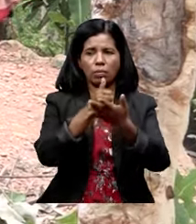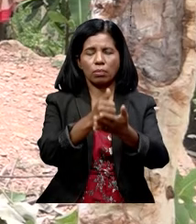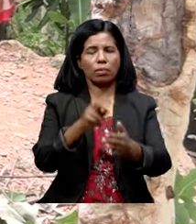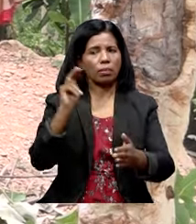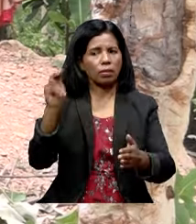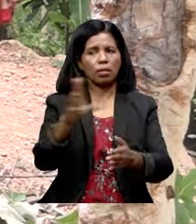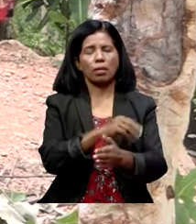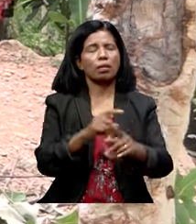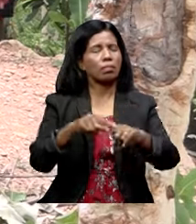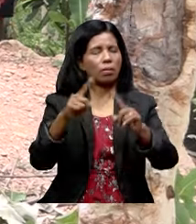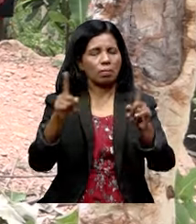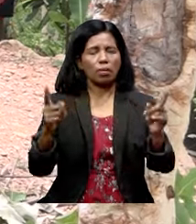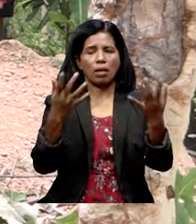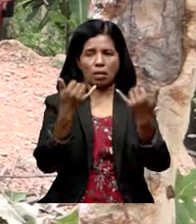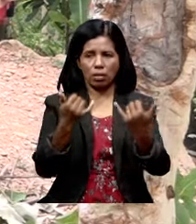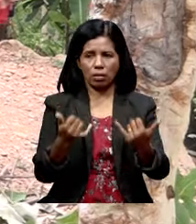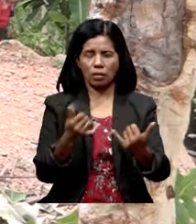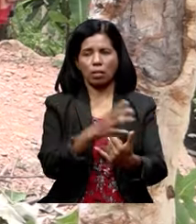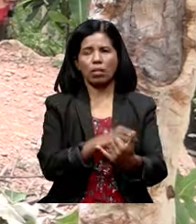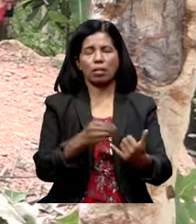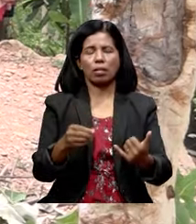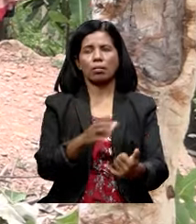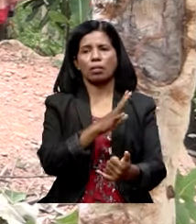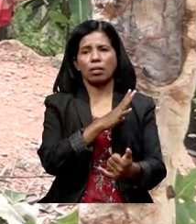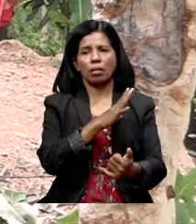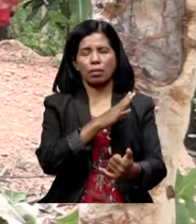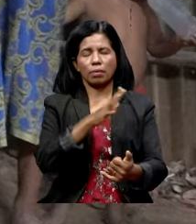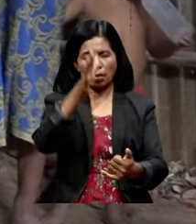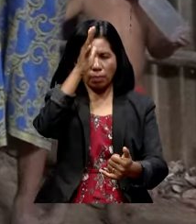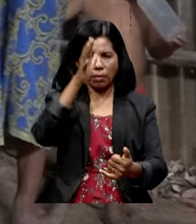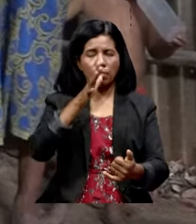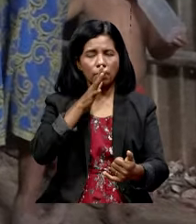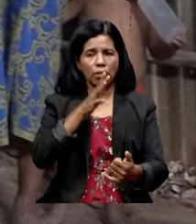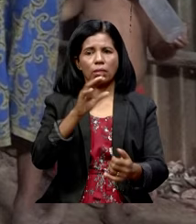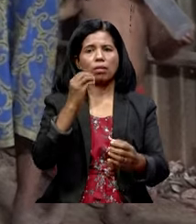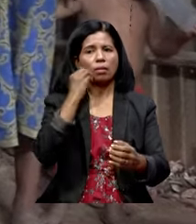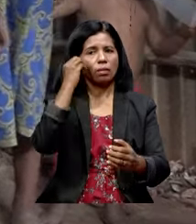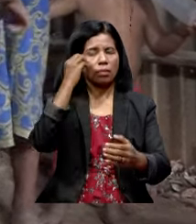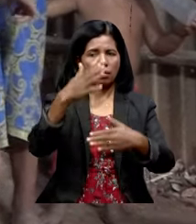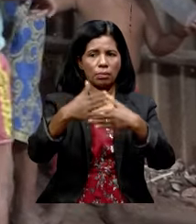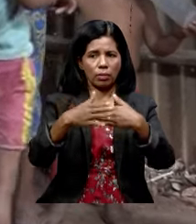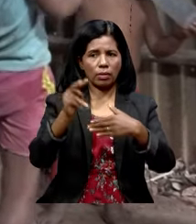bania, mas be ora xnerdão, nha depende de bania inanama, nebe rela besik nha.